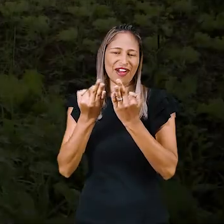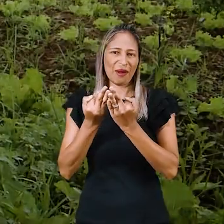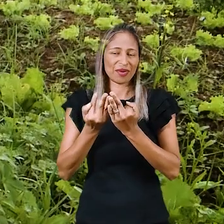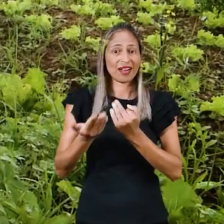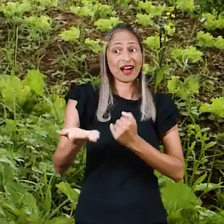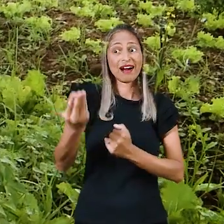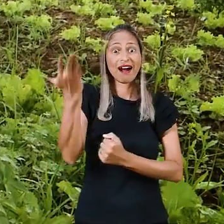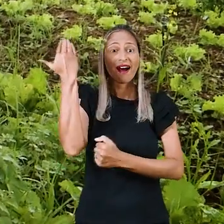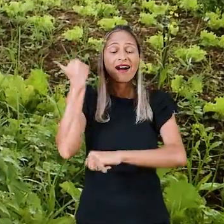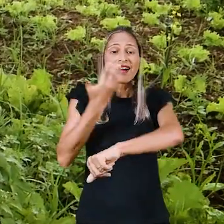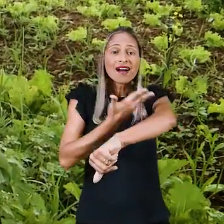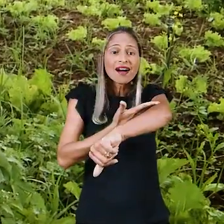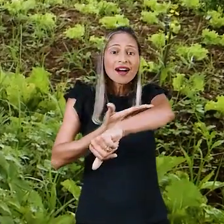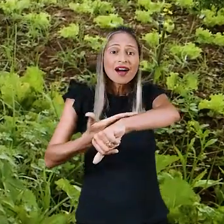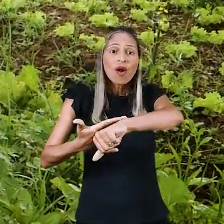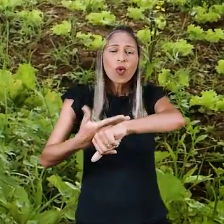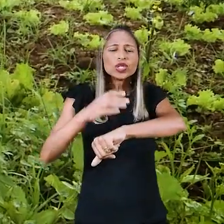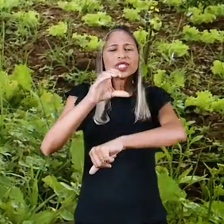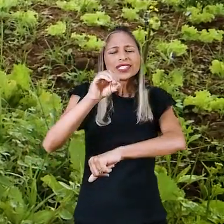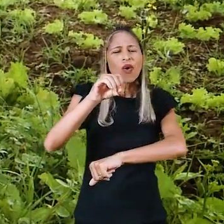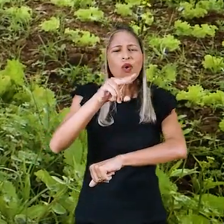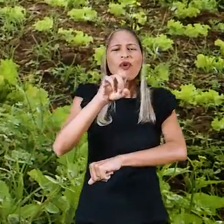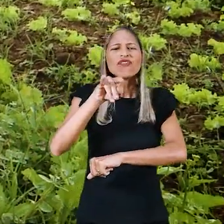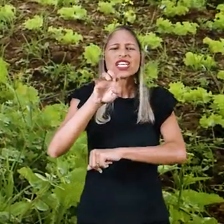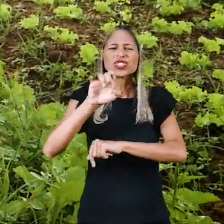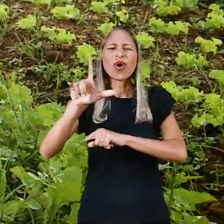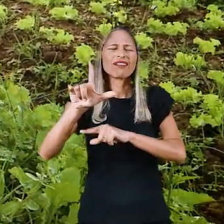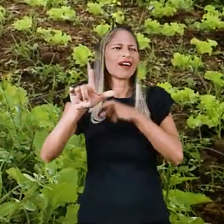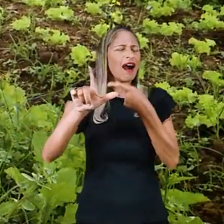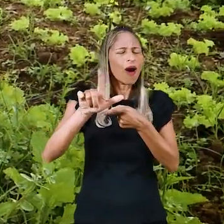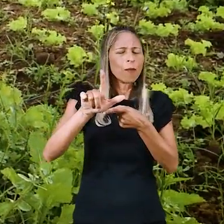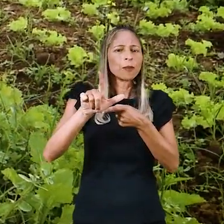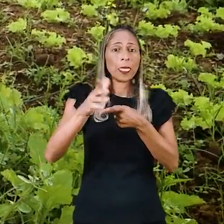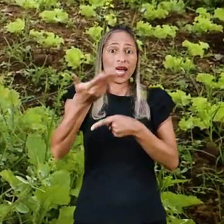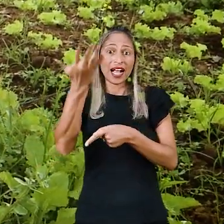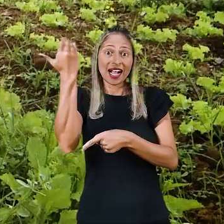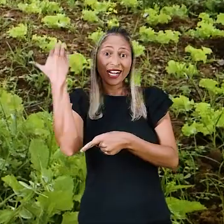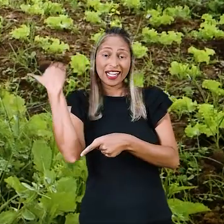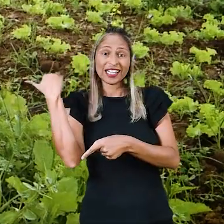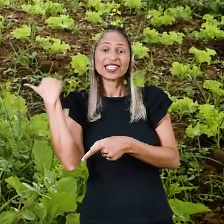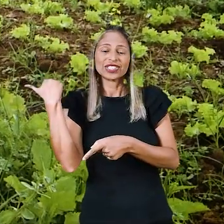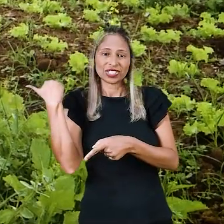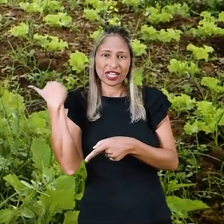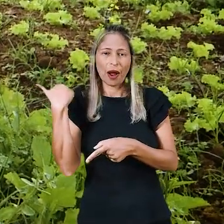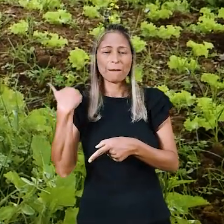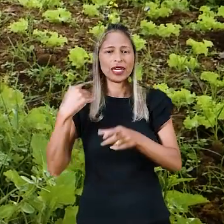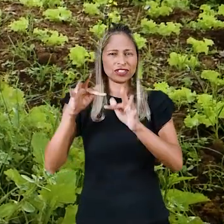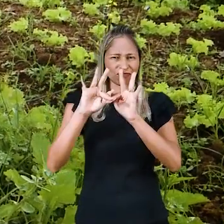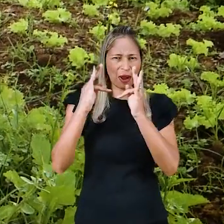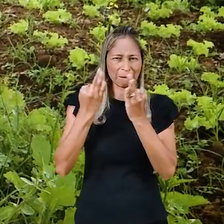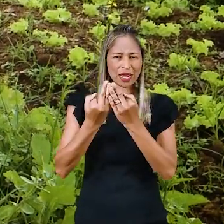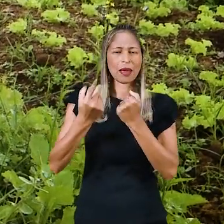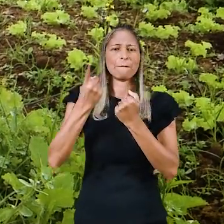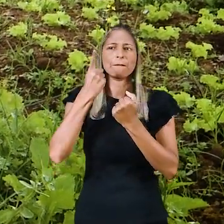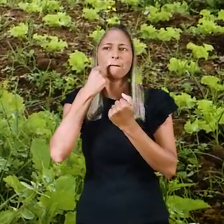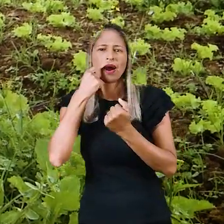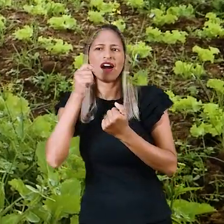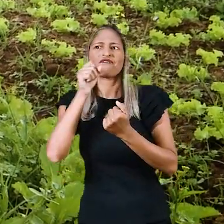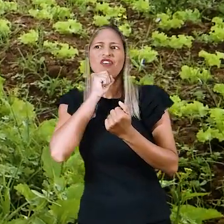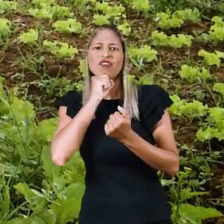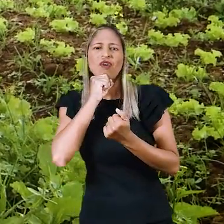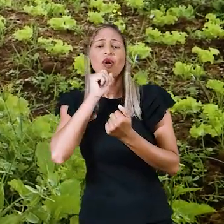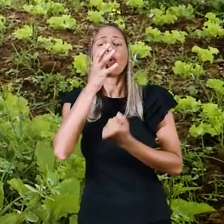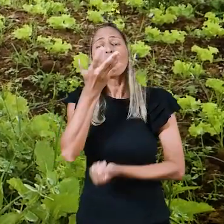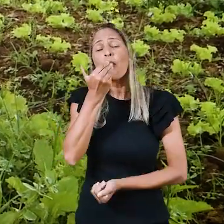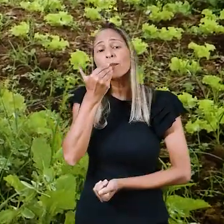né? Antigamente era tradicional, né? Hoje é não convencional, né? Antigamente, os antepassados, os pais, os